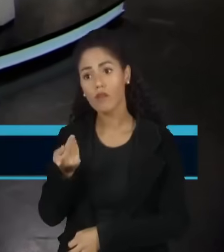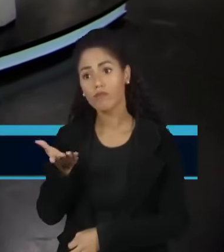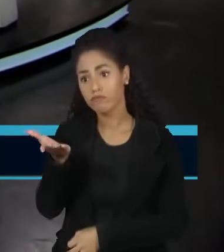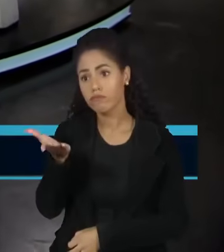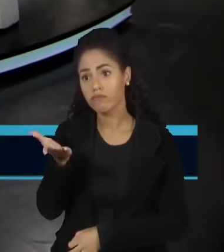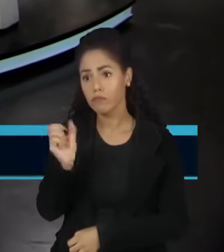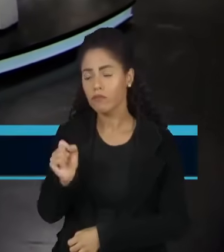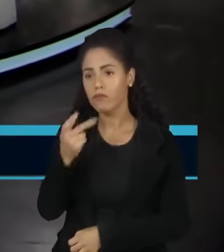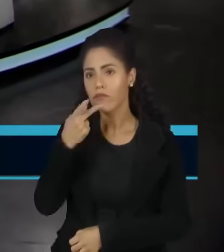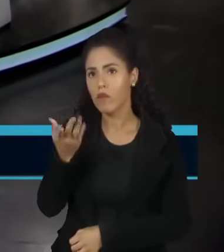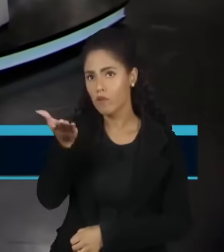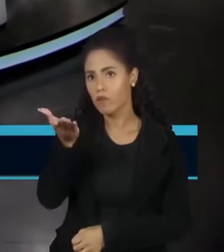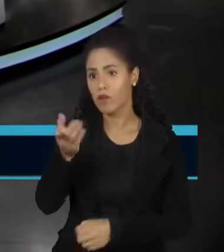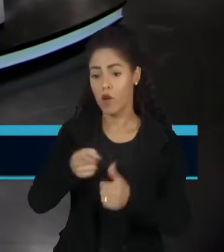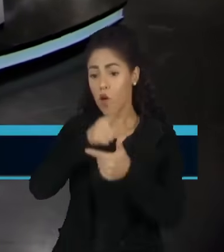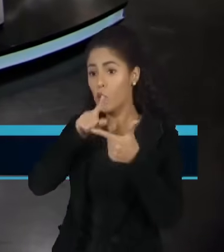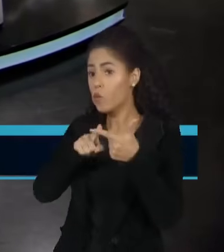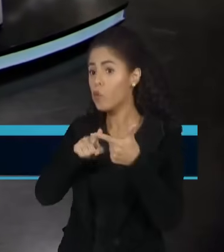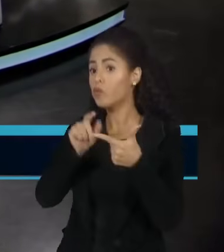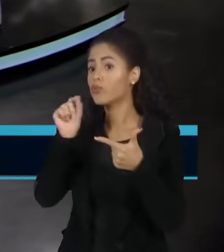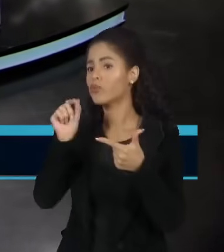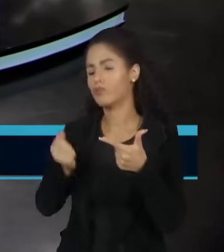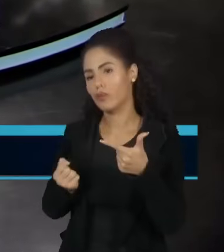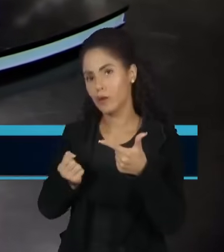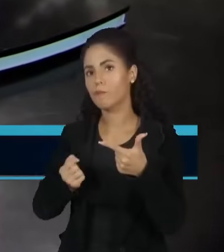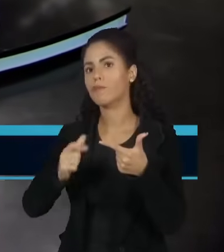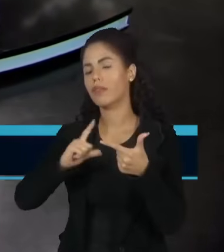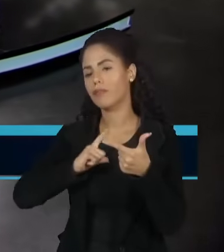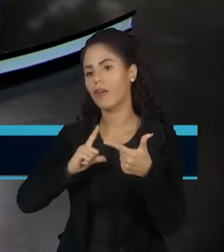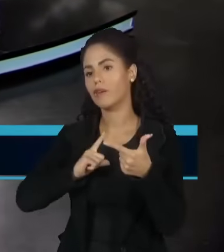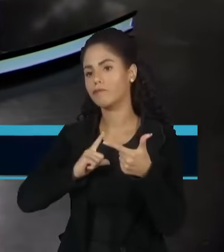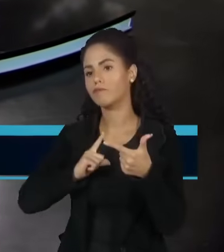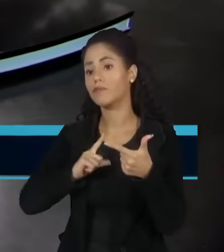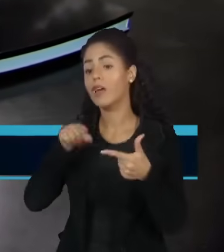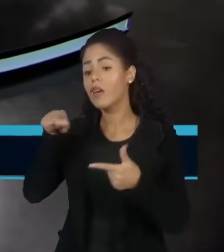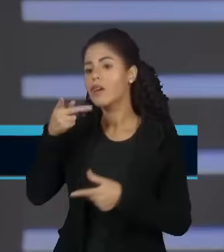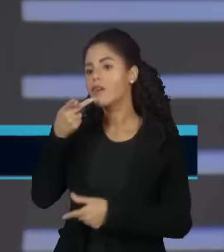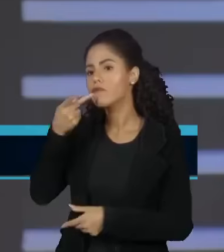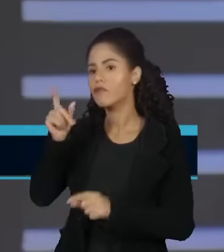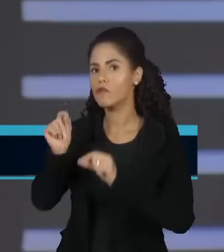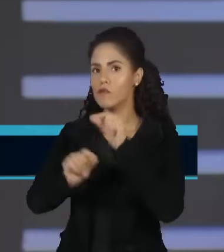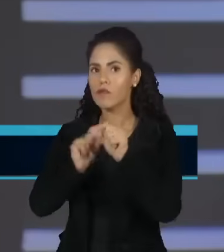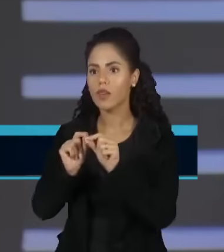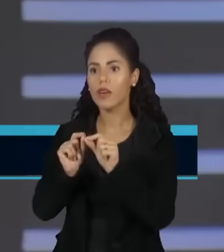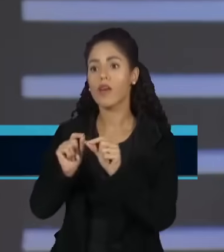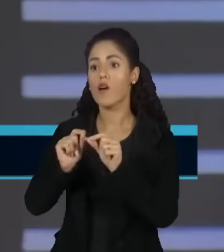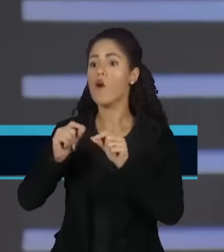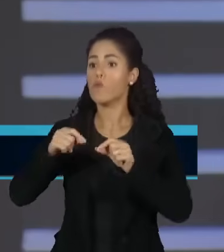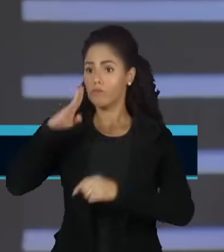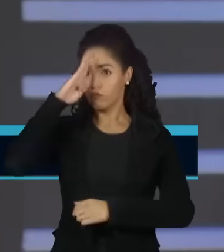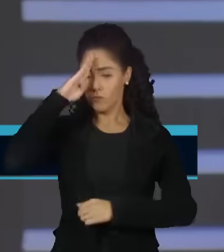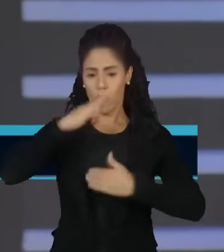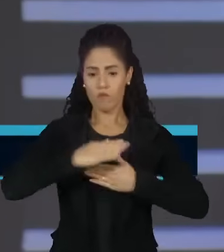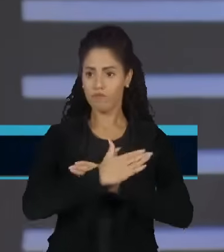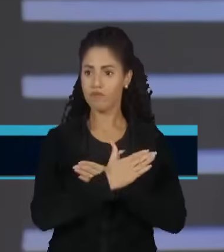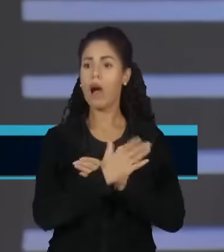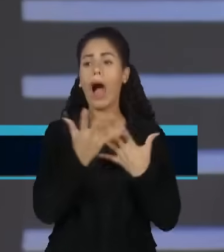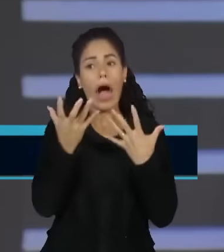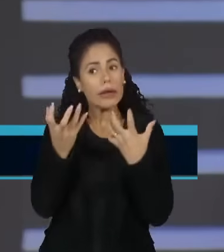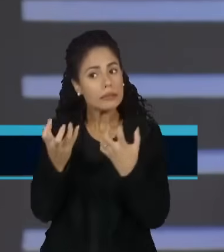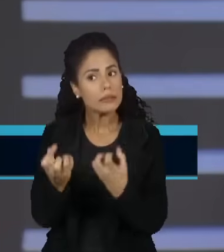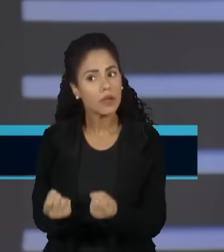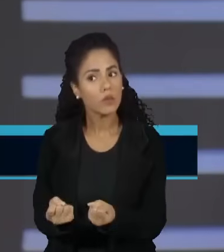estaria falando do exílio. Segundo, né, que ele fala que a Marinha, o comandante da Marinha, realmente topou participar do